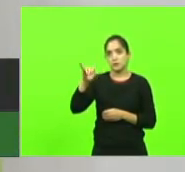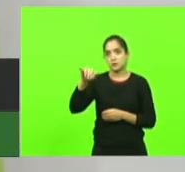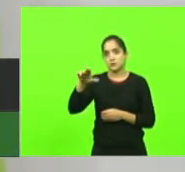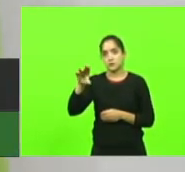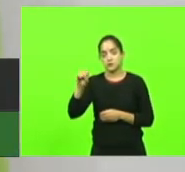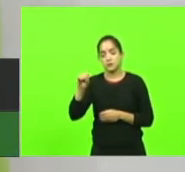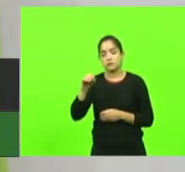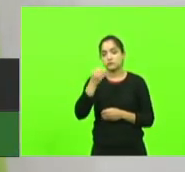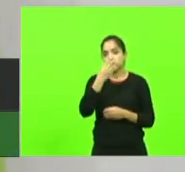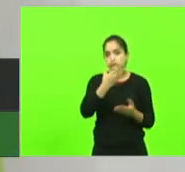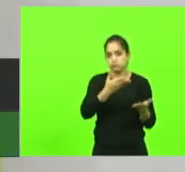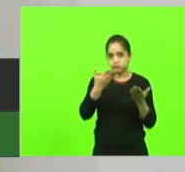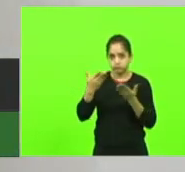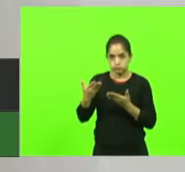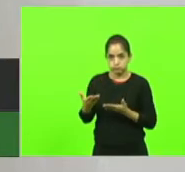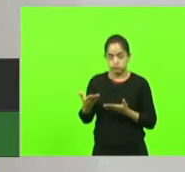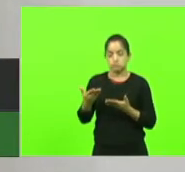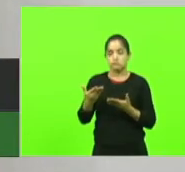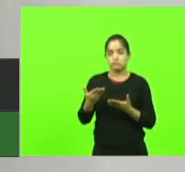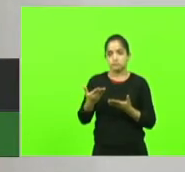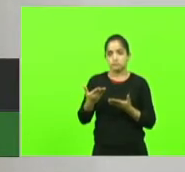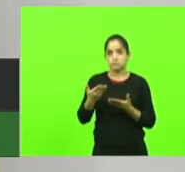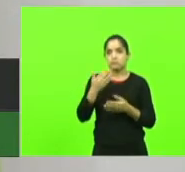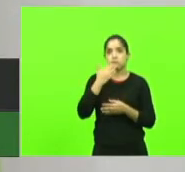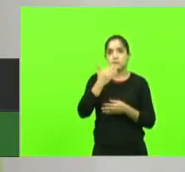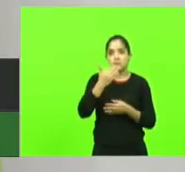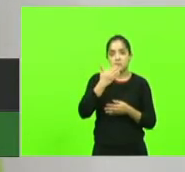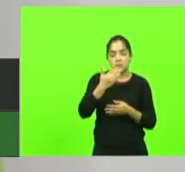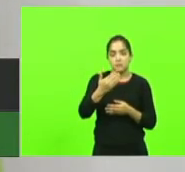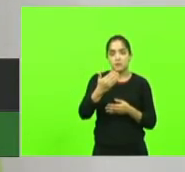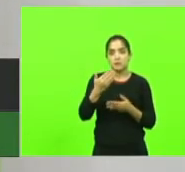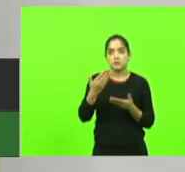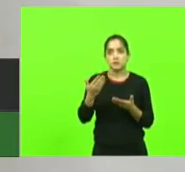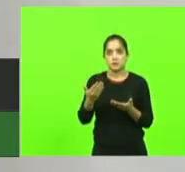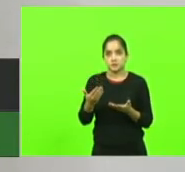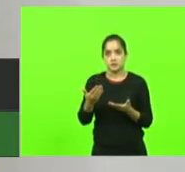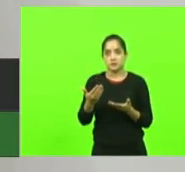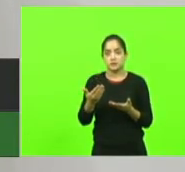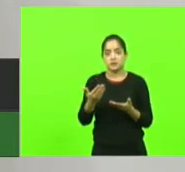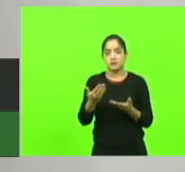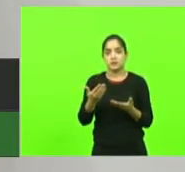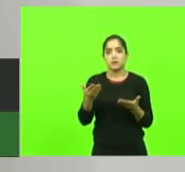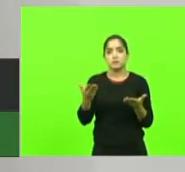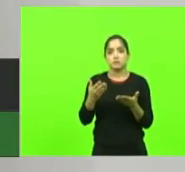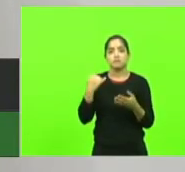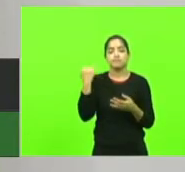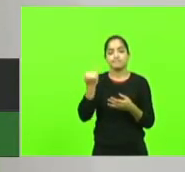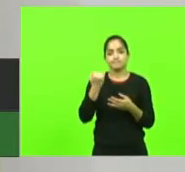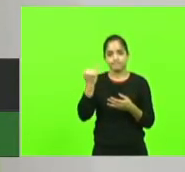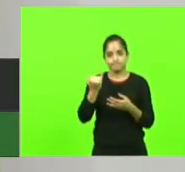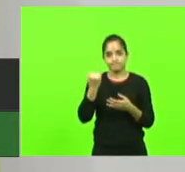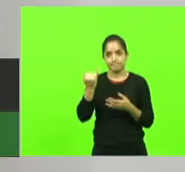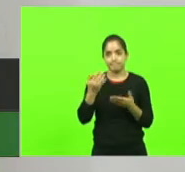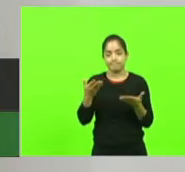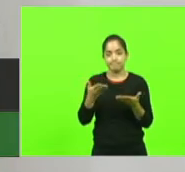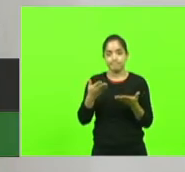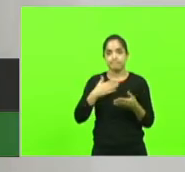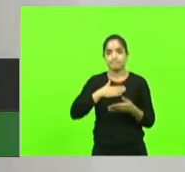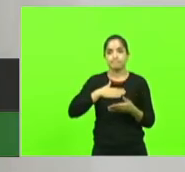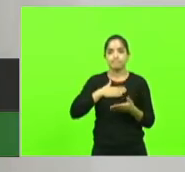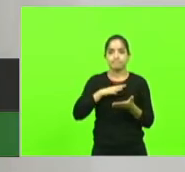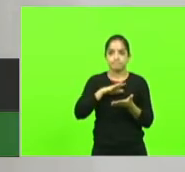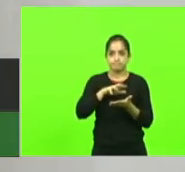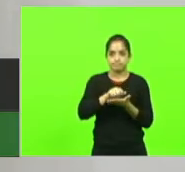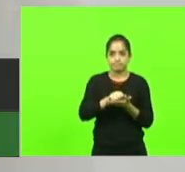bem-vindos aí, estão trazendo demandas e para nós é muito importante. Então, gostaria de fazer o